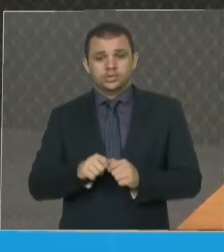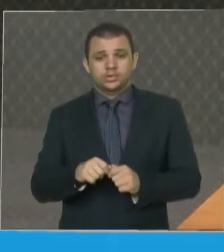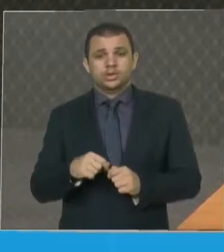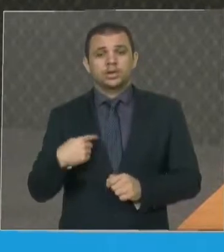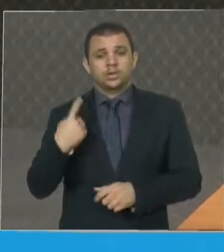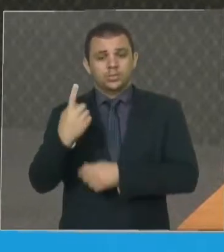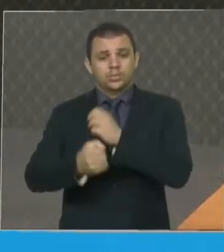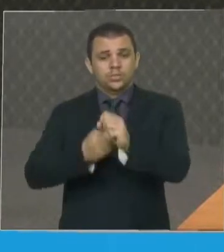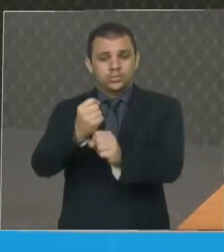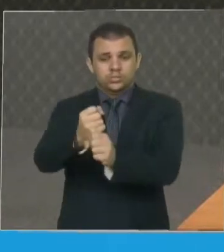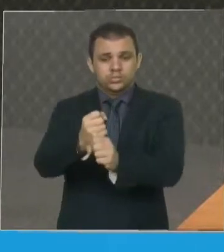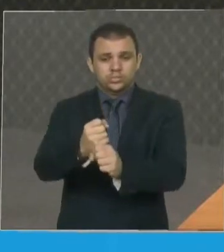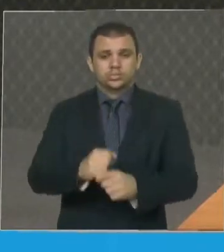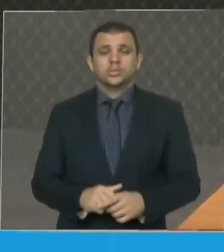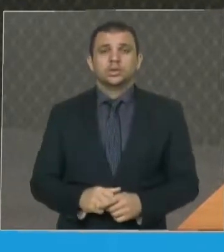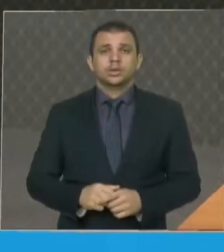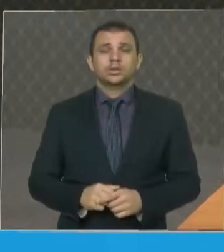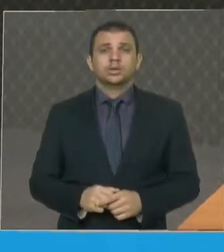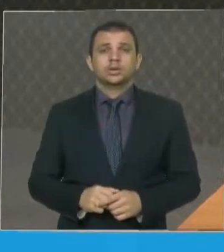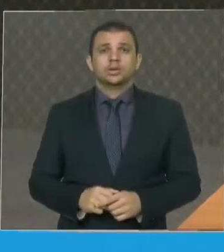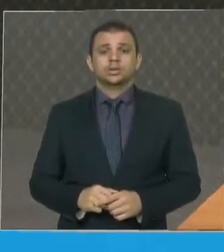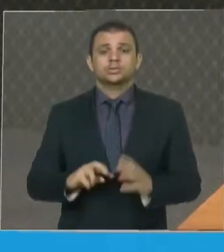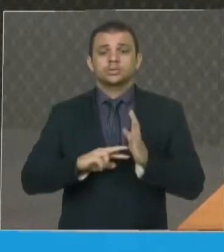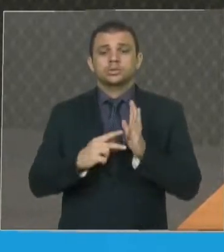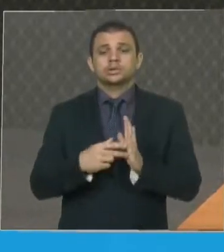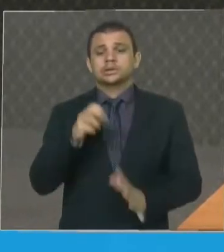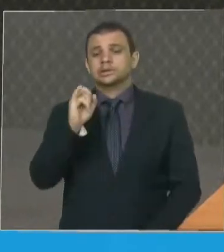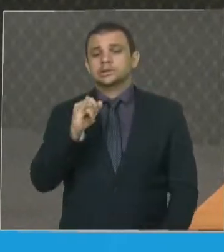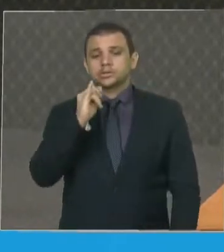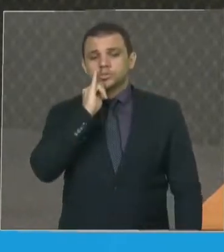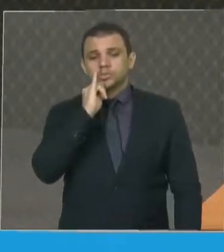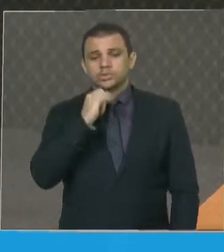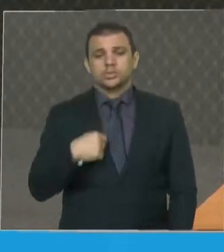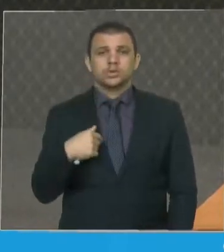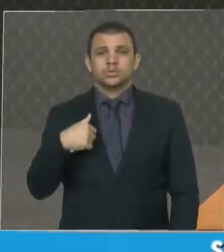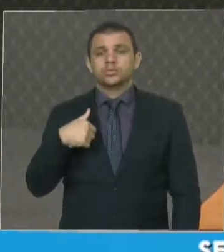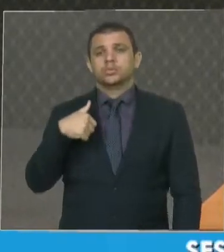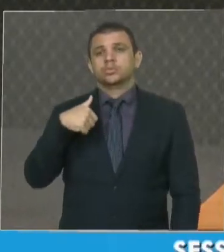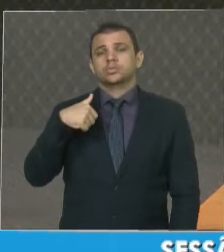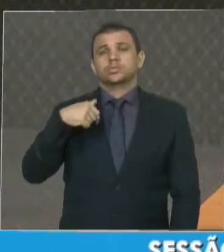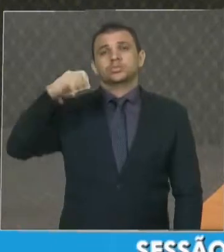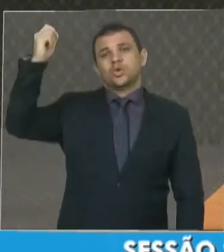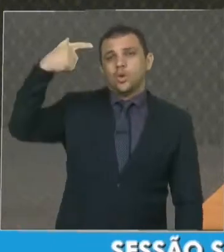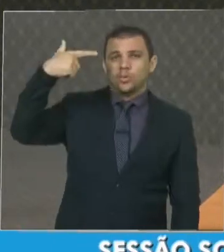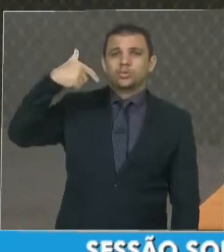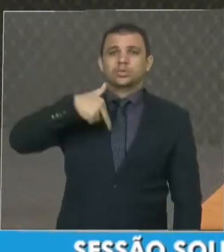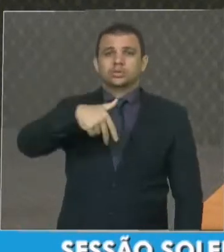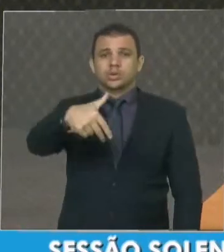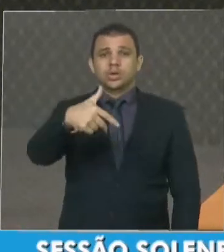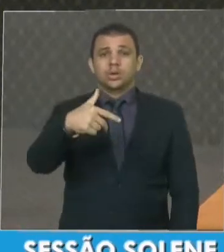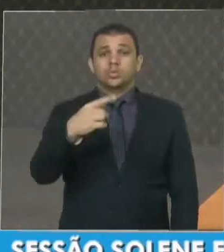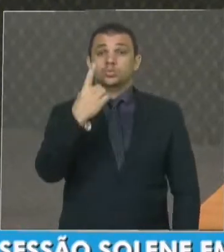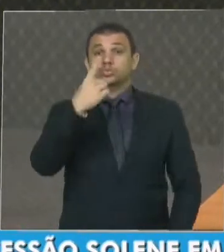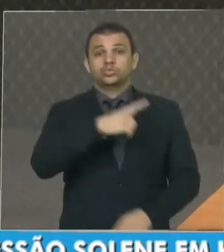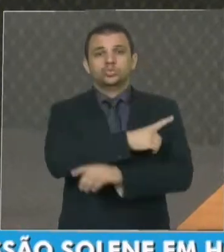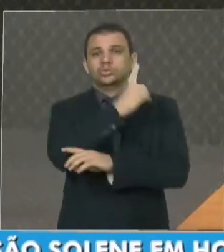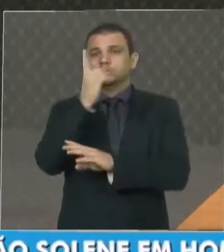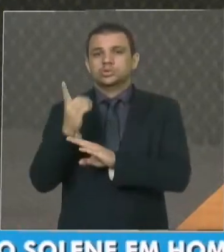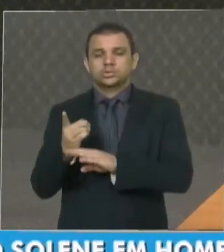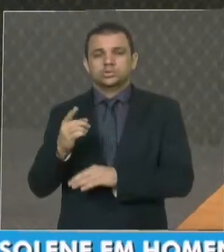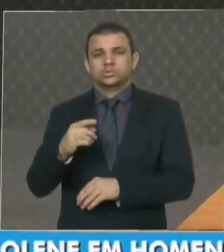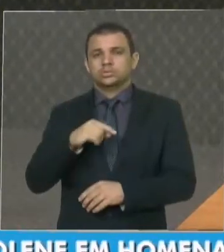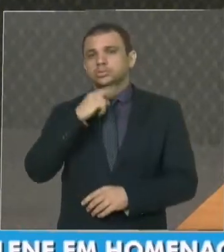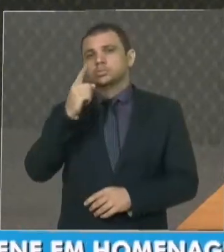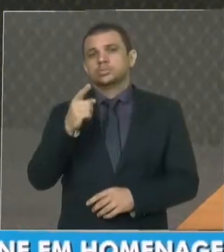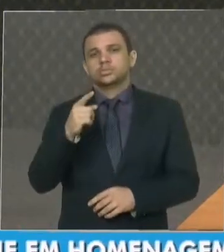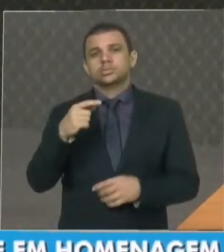você está na sua, você não pode caminhar um dia. Precisa um ano. Depois,